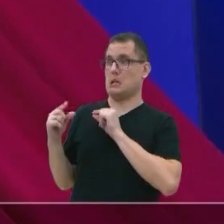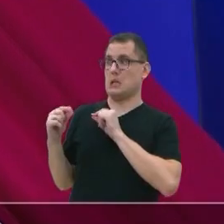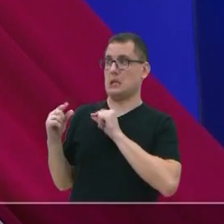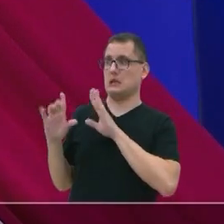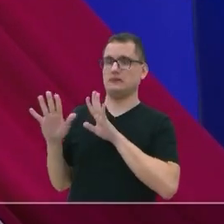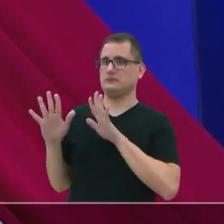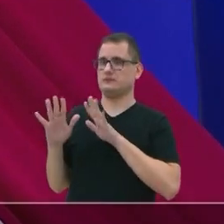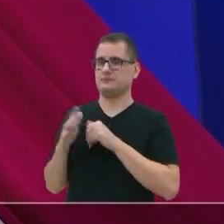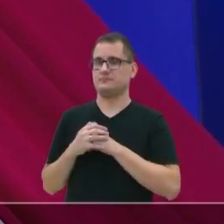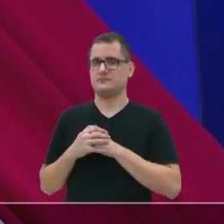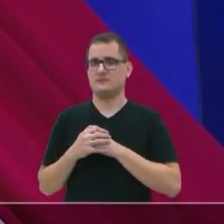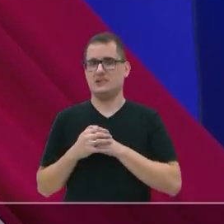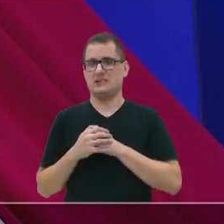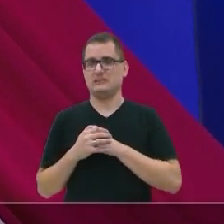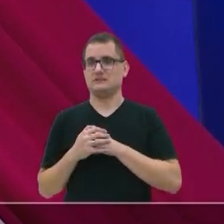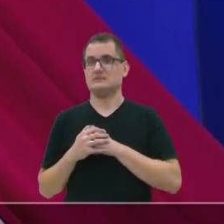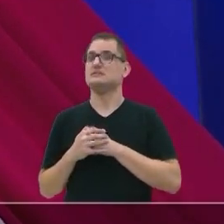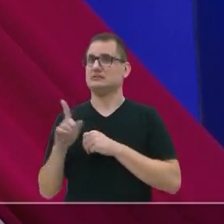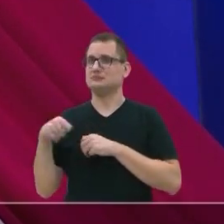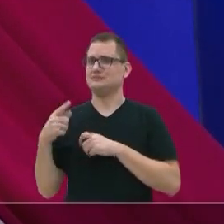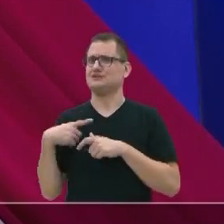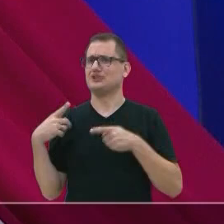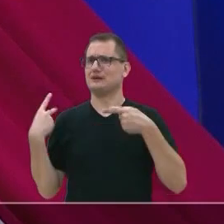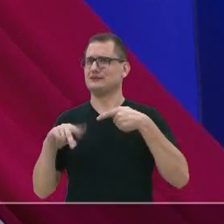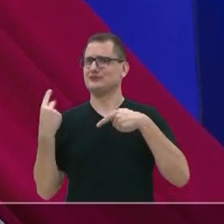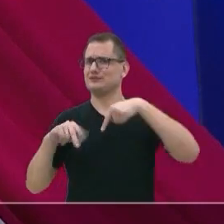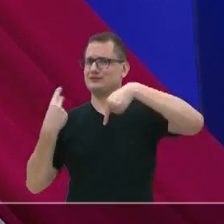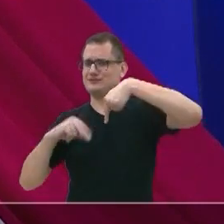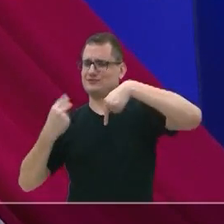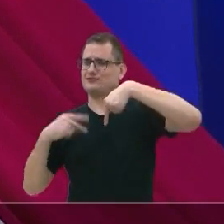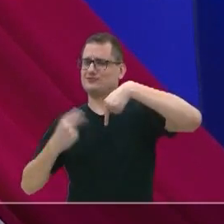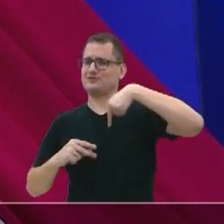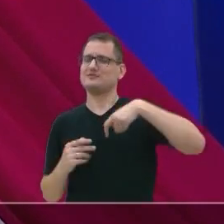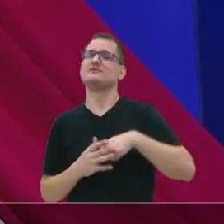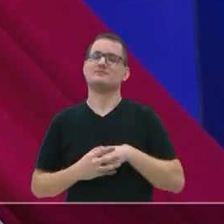A espada de São Jorge corria frouxo.